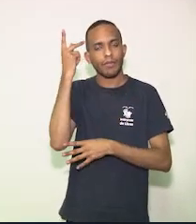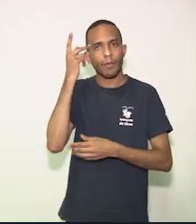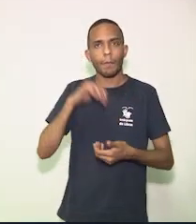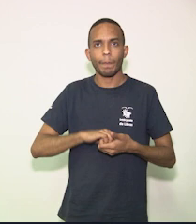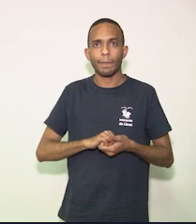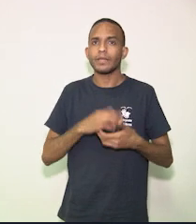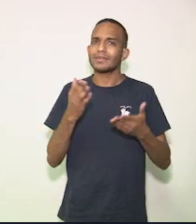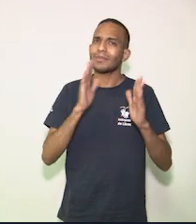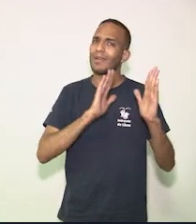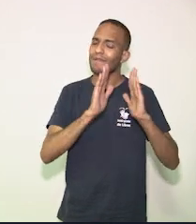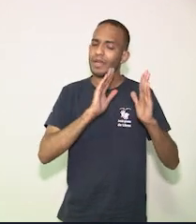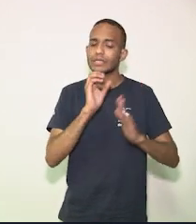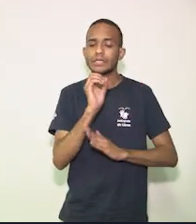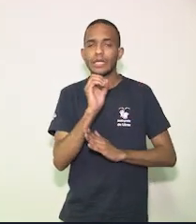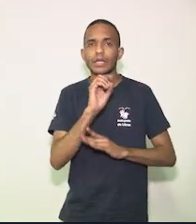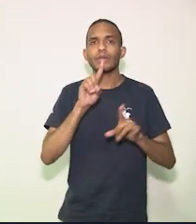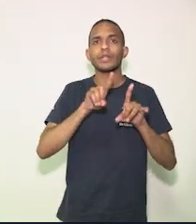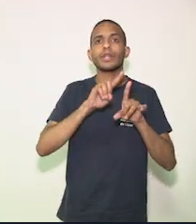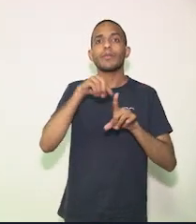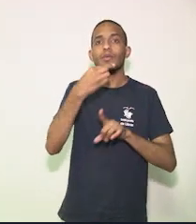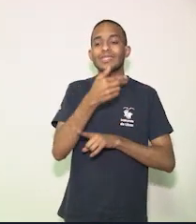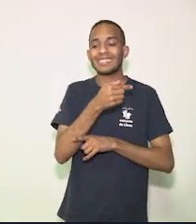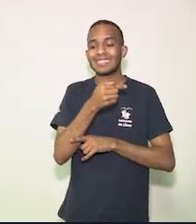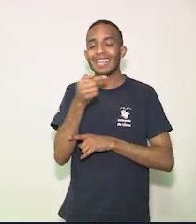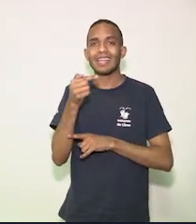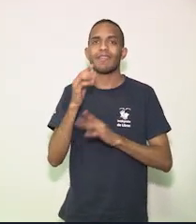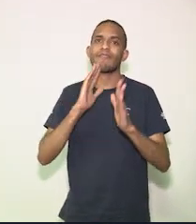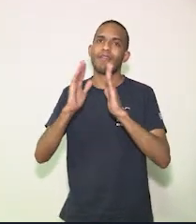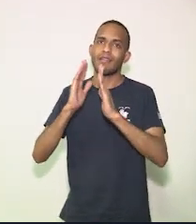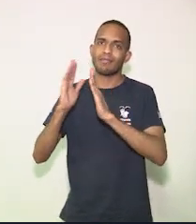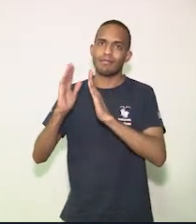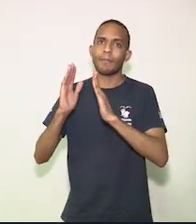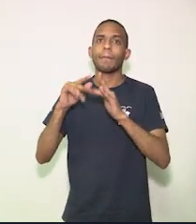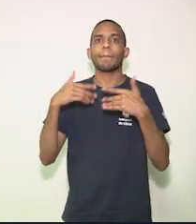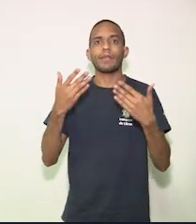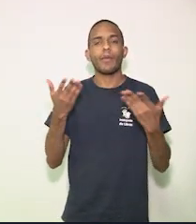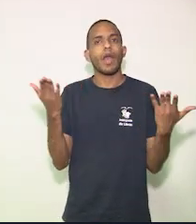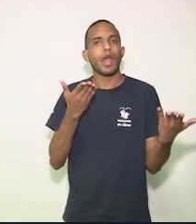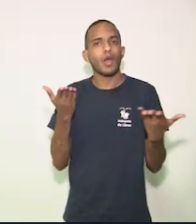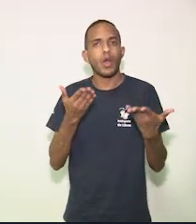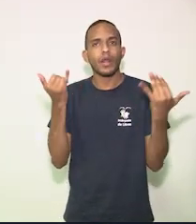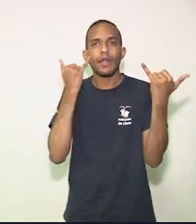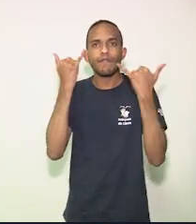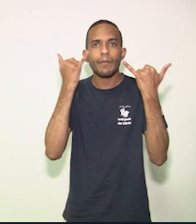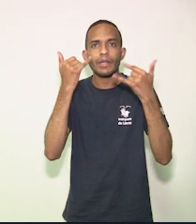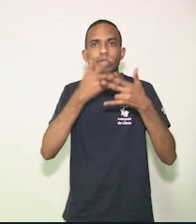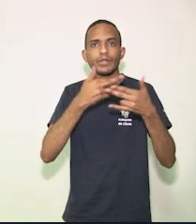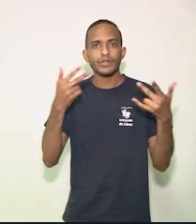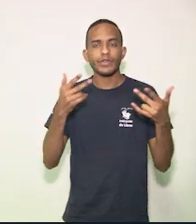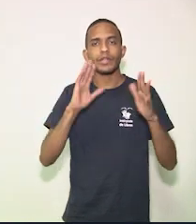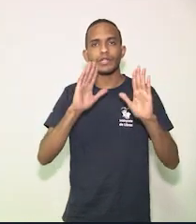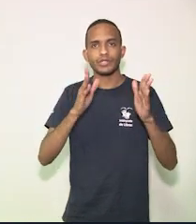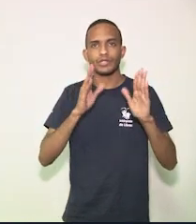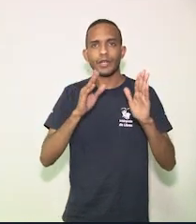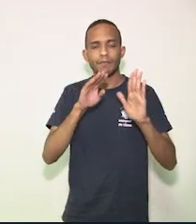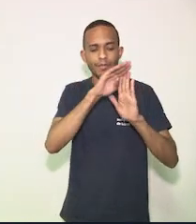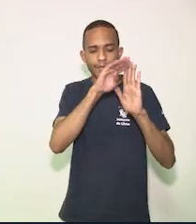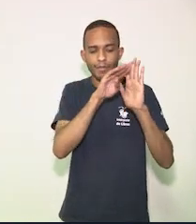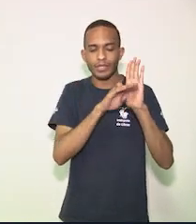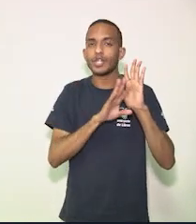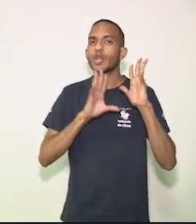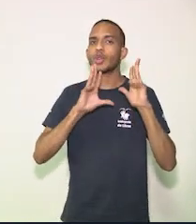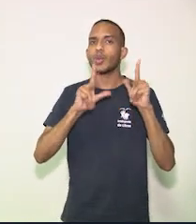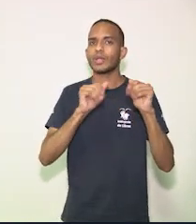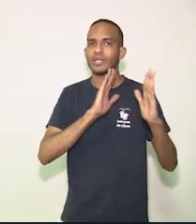foi, então, a fase 0, mais 7 fases, e nós vamos apresentar, então, os dados consolidados